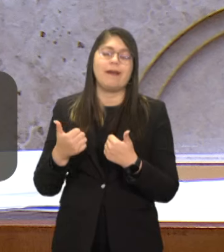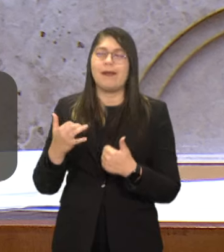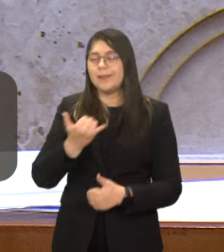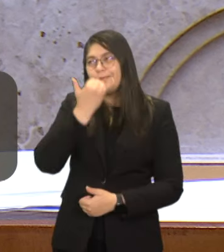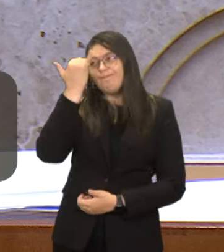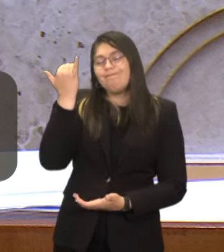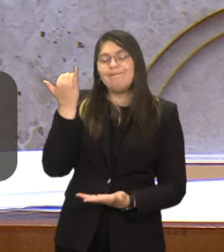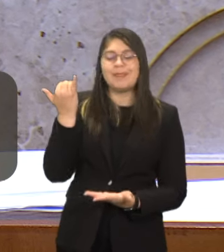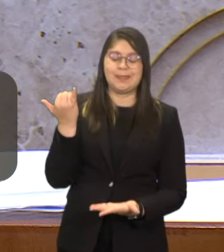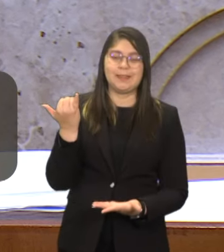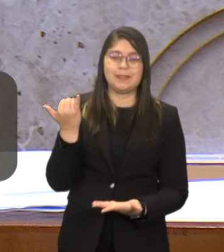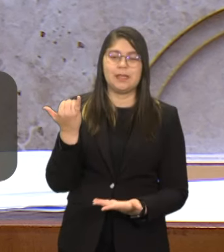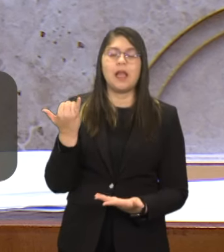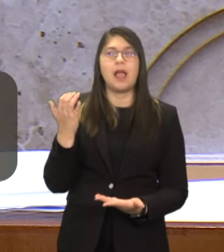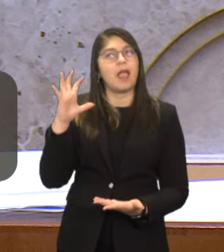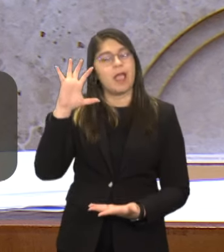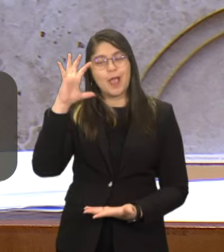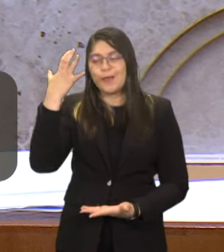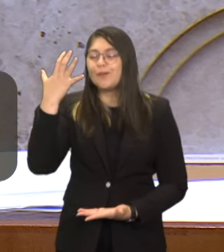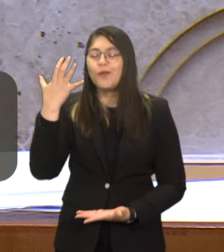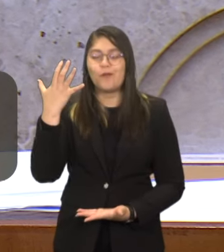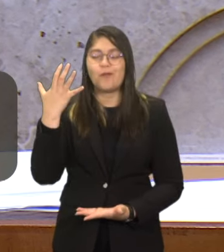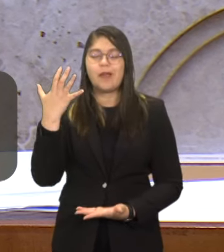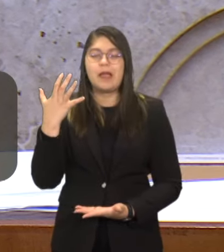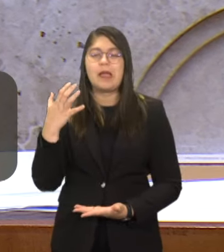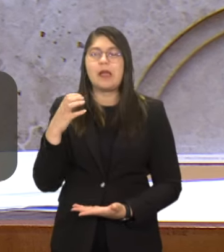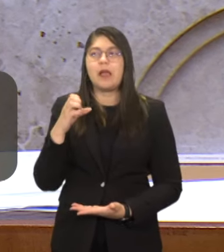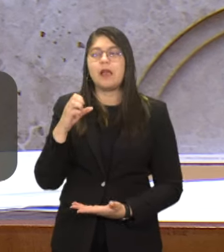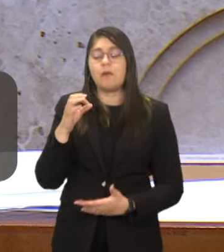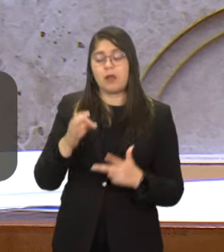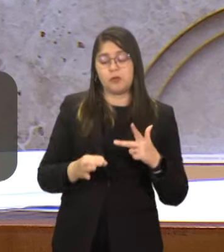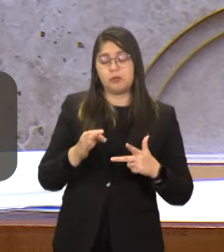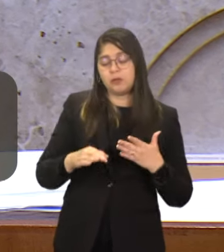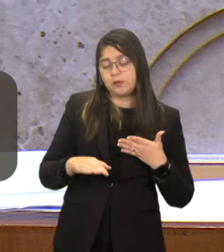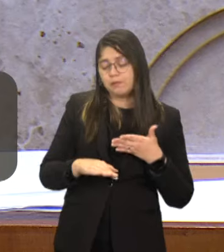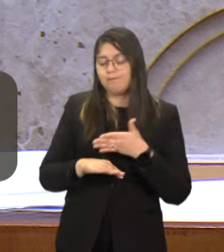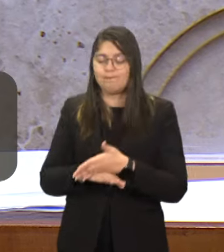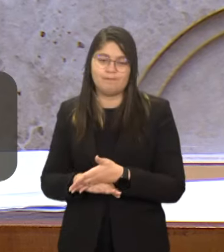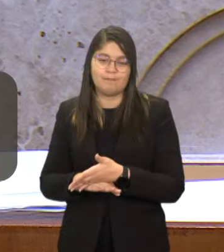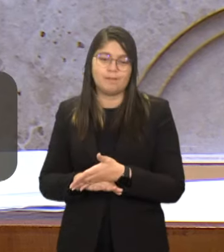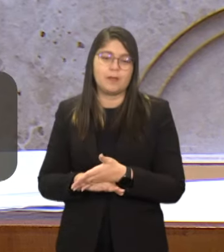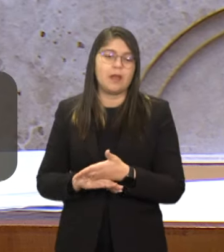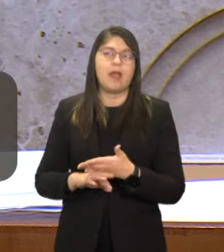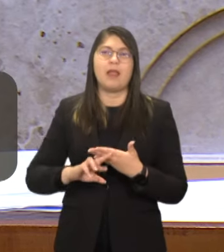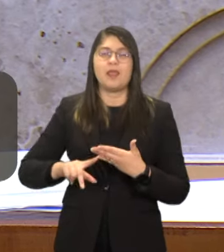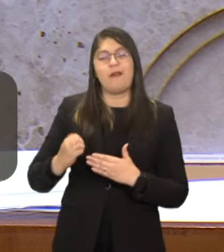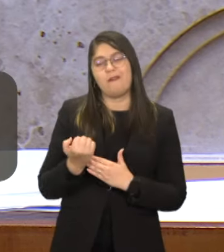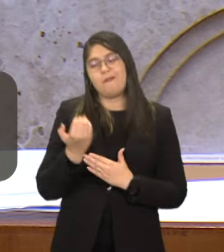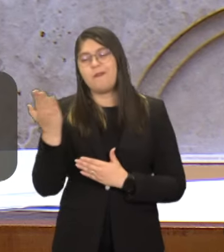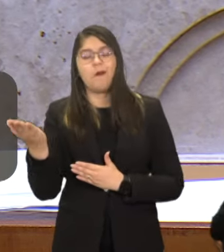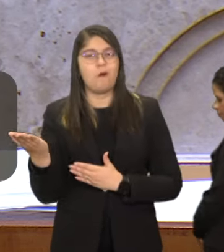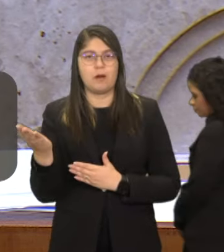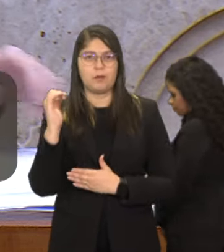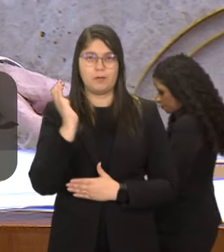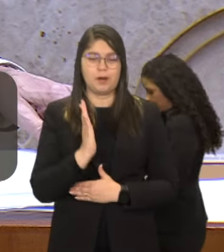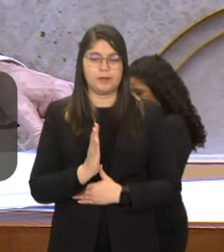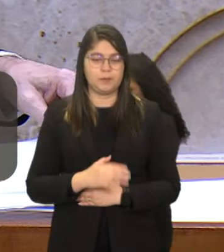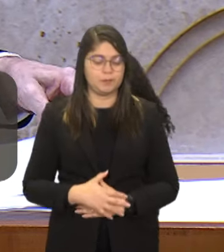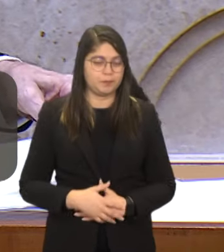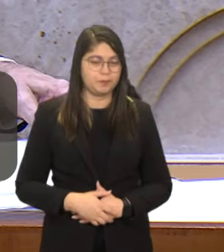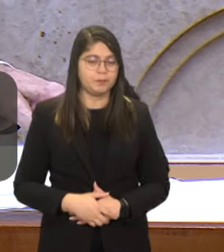dramático, gravíssimo, fosse resolvido com a intervenção da justiça brasileira e não fora do Brasil.